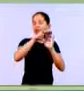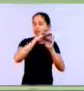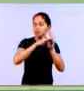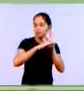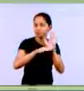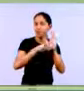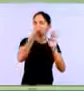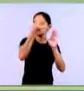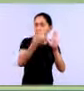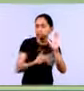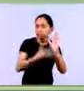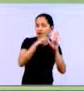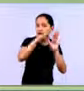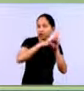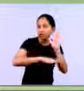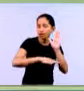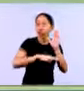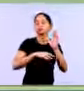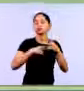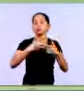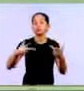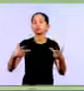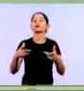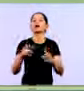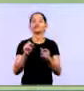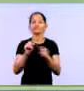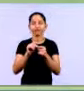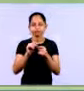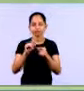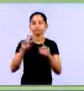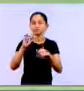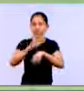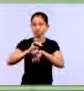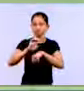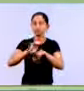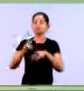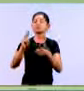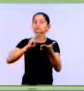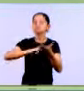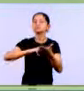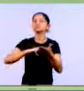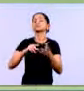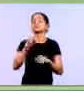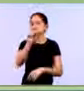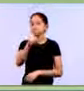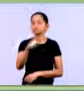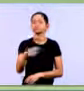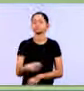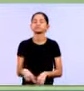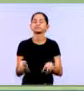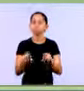não prestar, serão aplicadas sanções para esse ente administrativo.